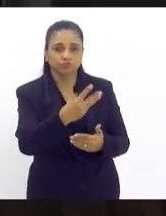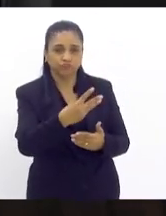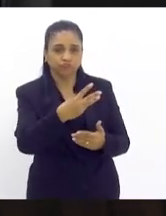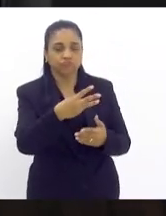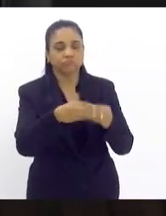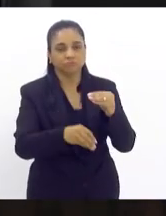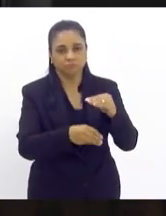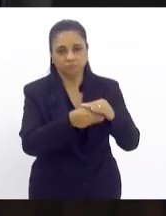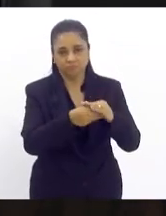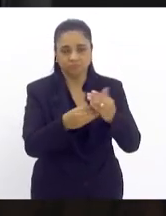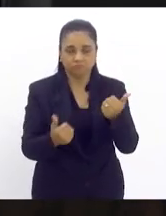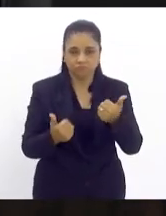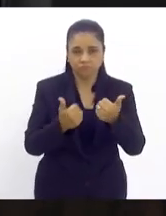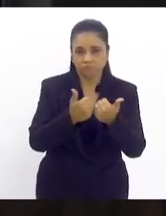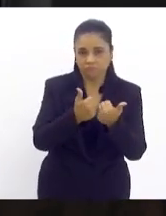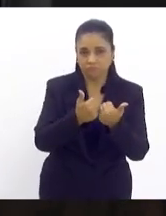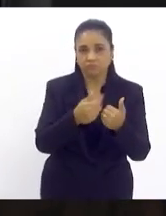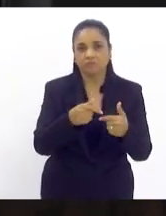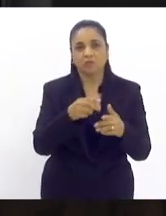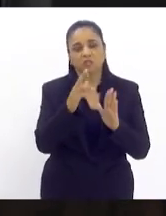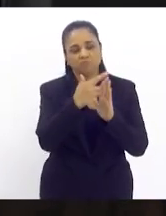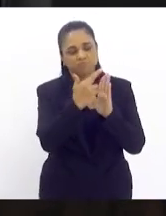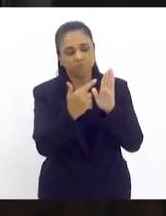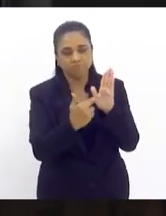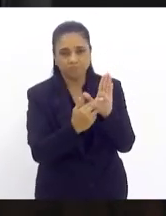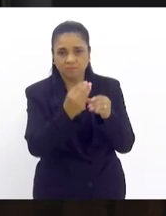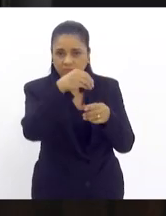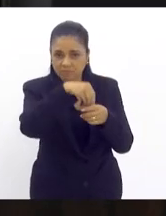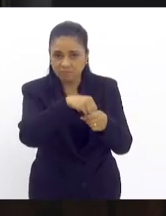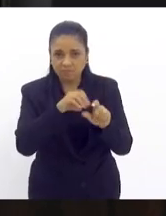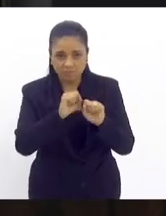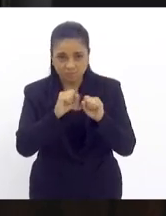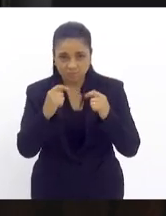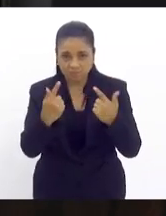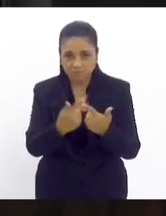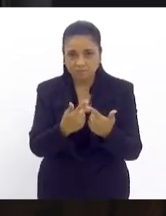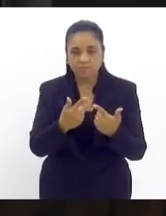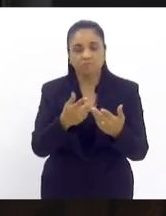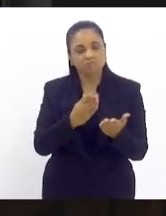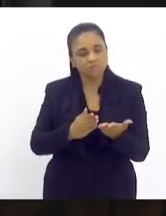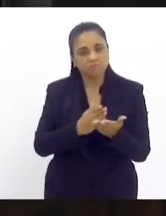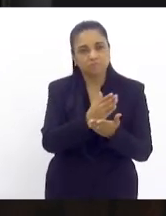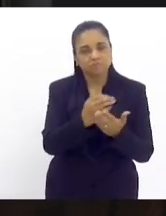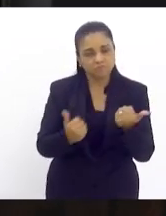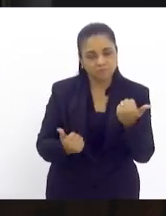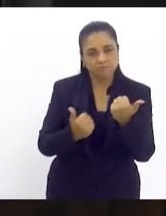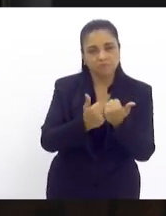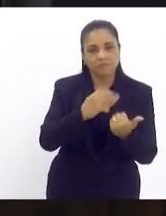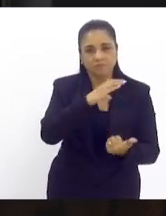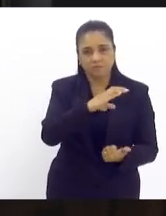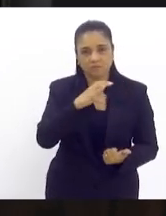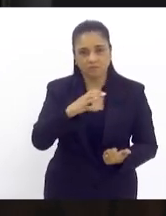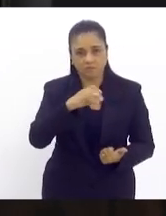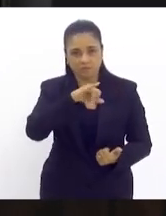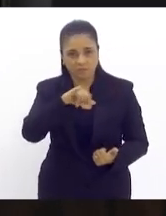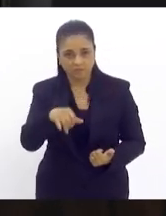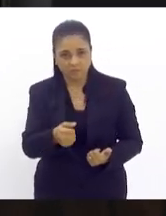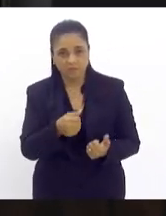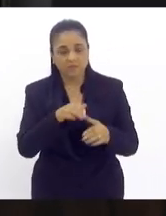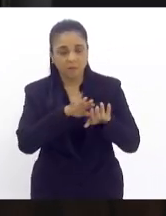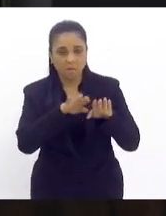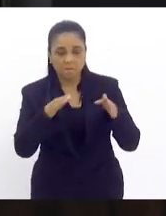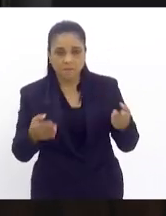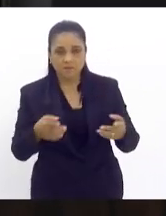por substitutivo de normas internas e proposições externas, favorável com substitutivo da CCJ, e da mesa